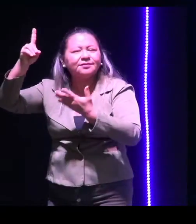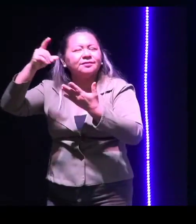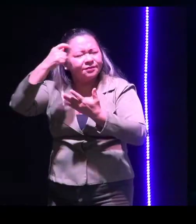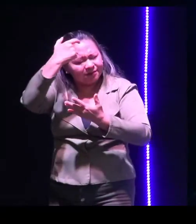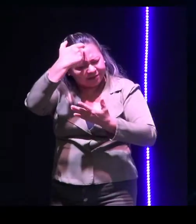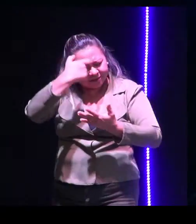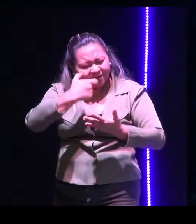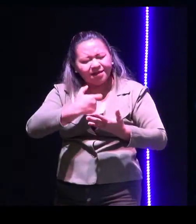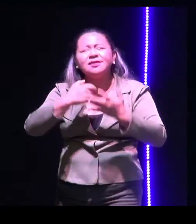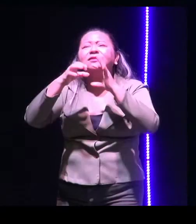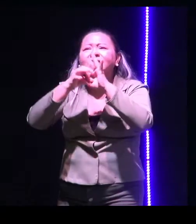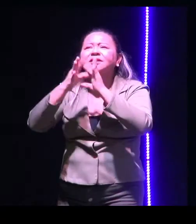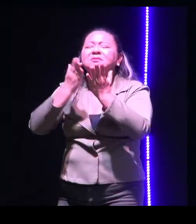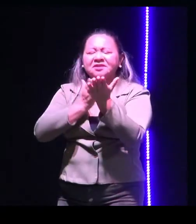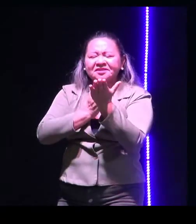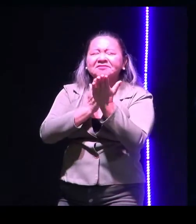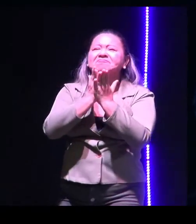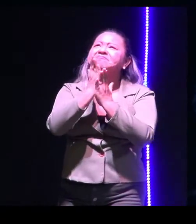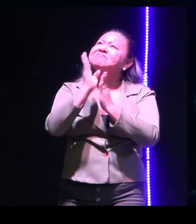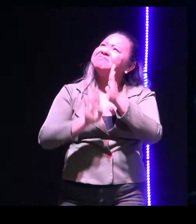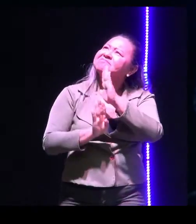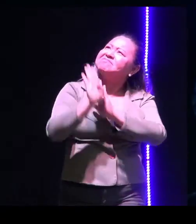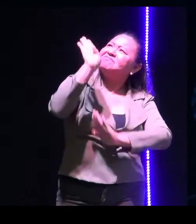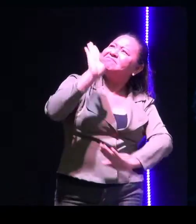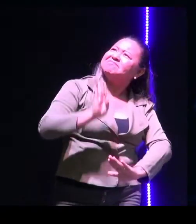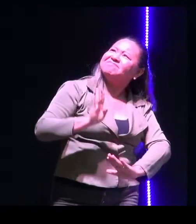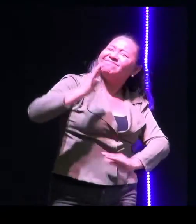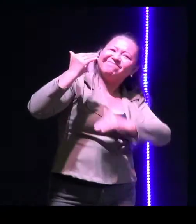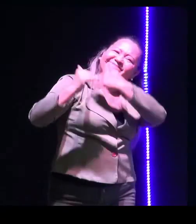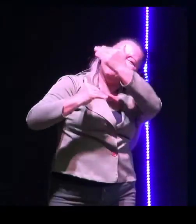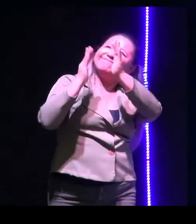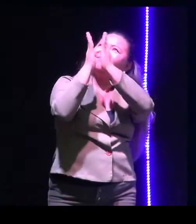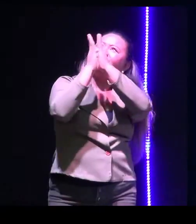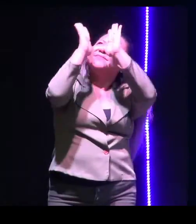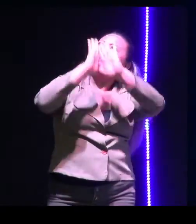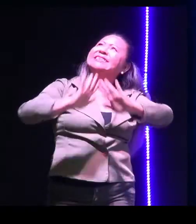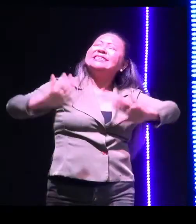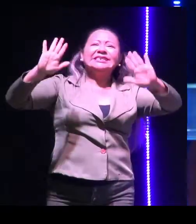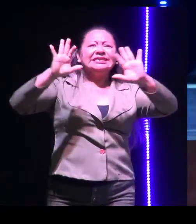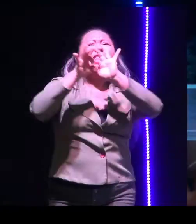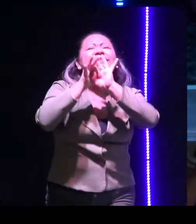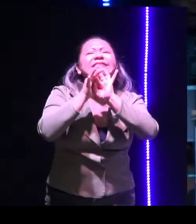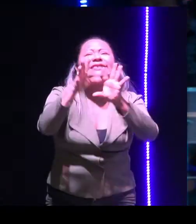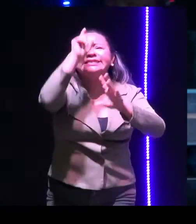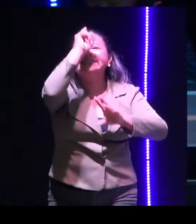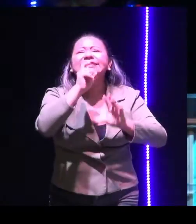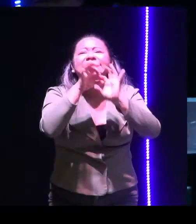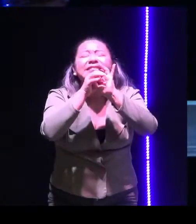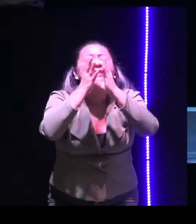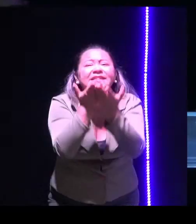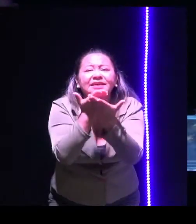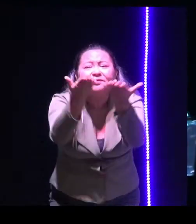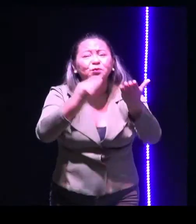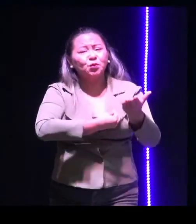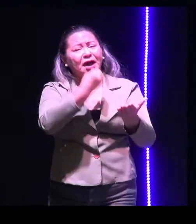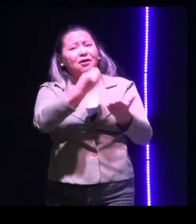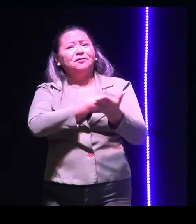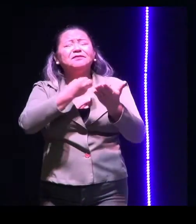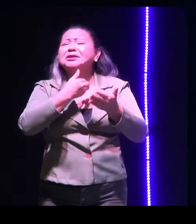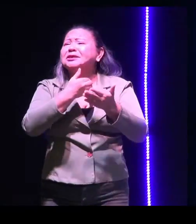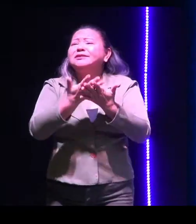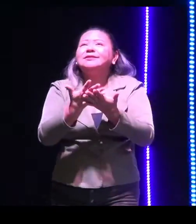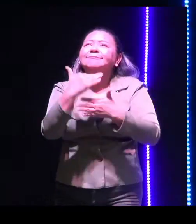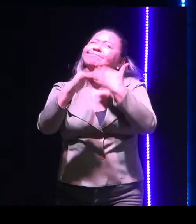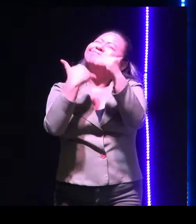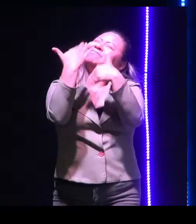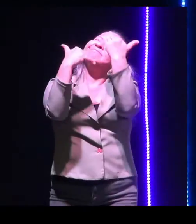livre para dançar, para pular, seja livre para adorar, seja livre para viver uma vida